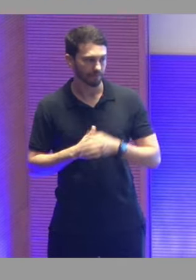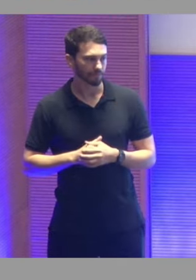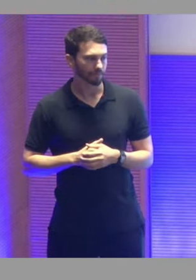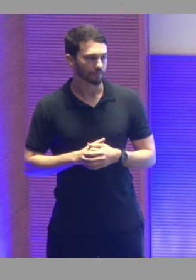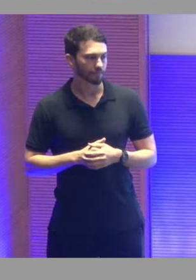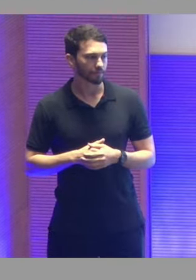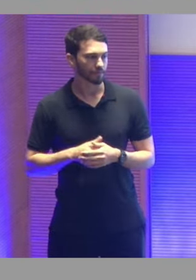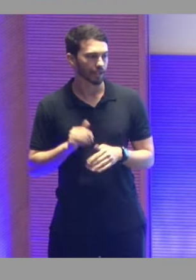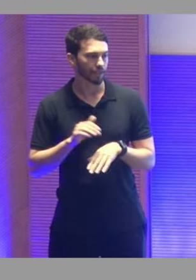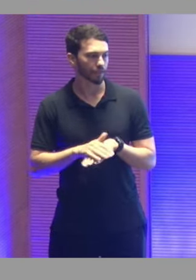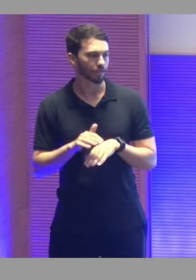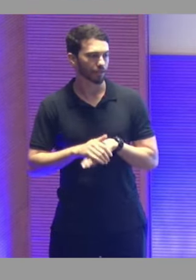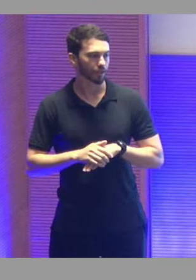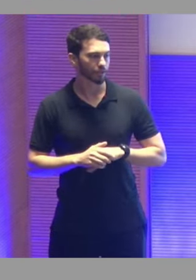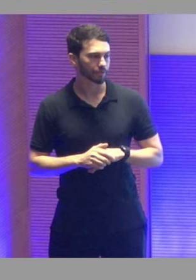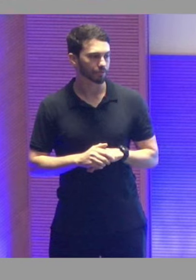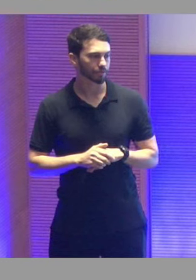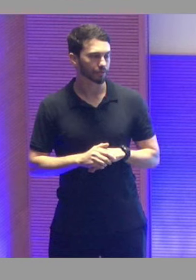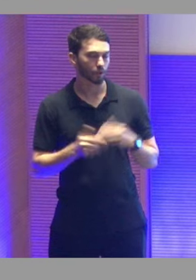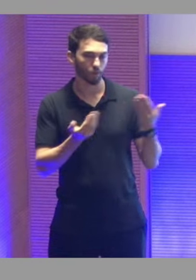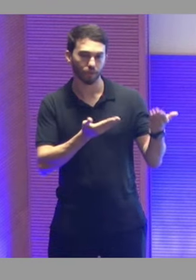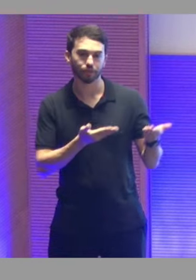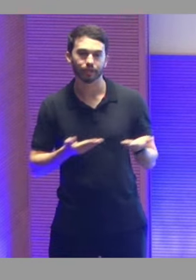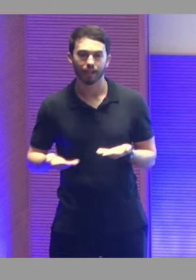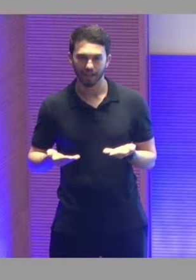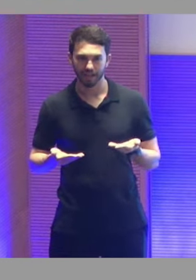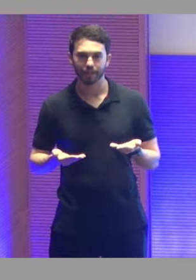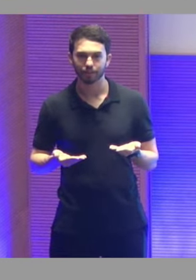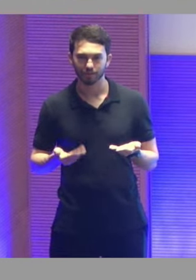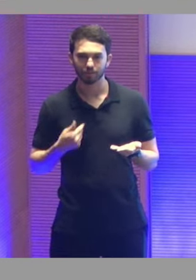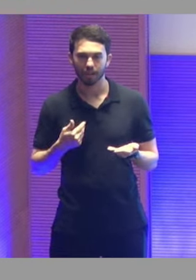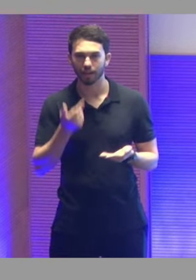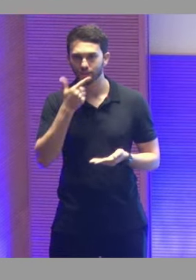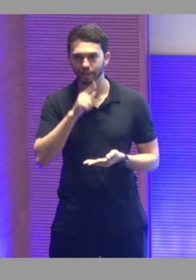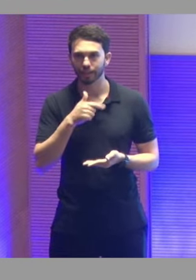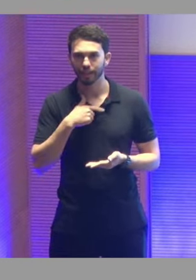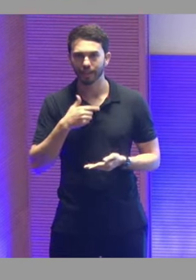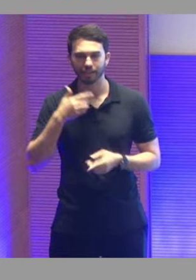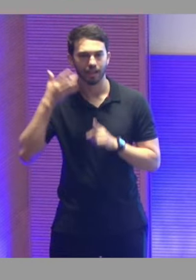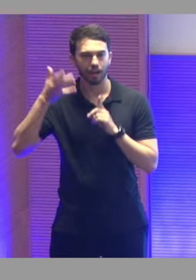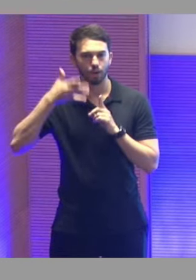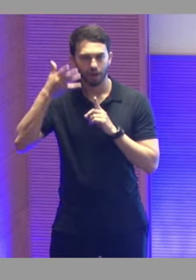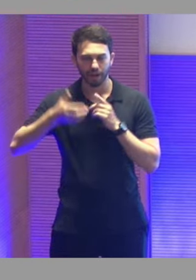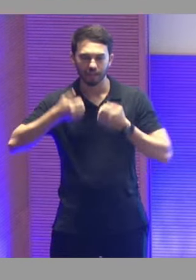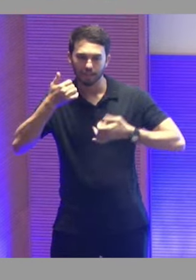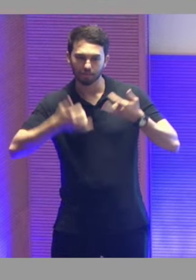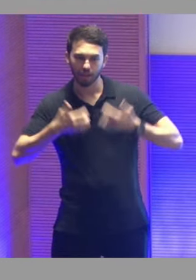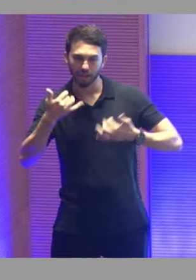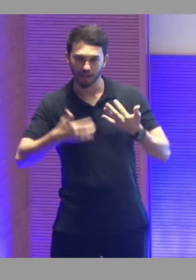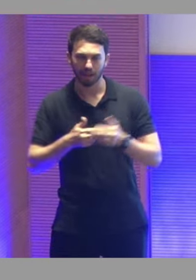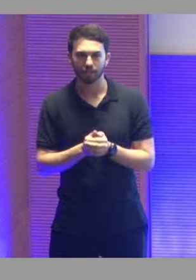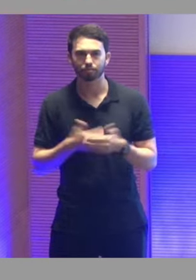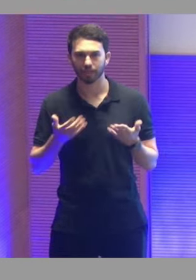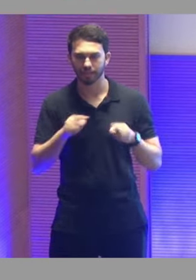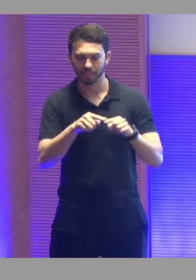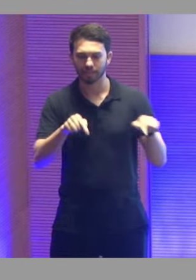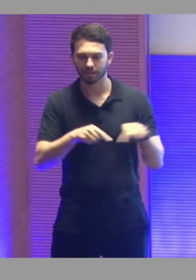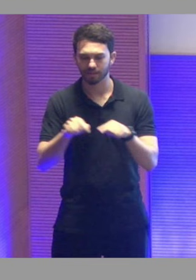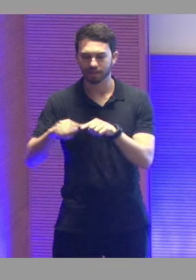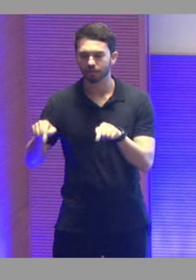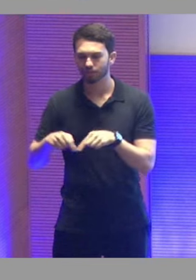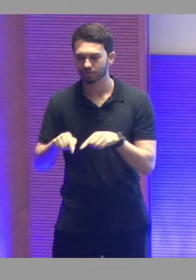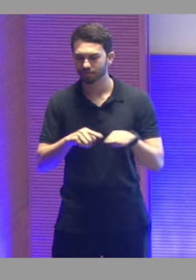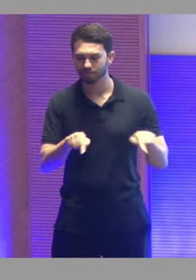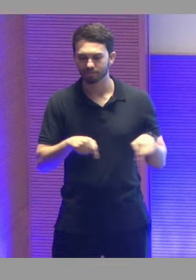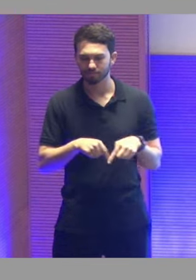foram eh convidadas a fazer uma sustentação oral aqui para vocês como eu disse nessas quatro salas